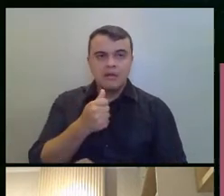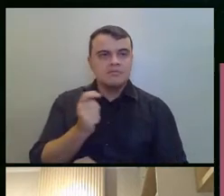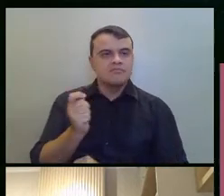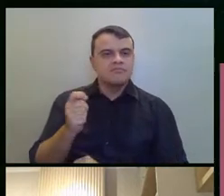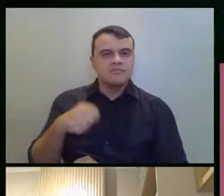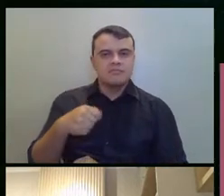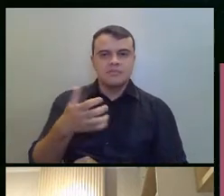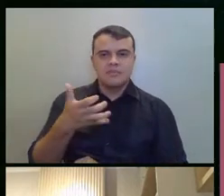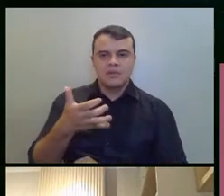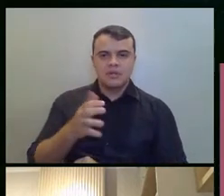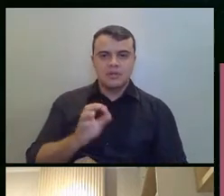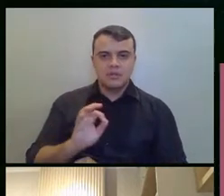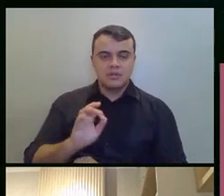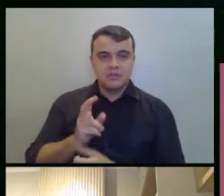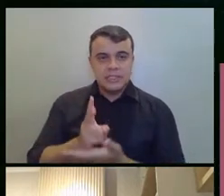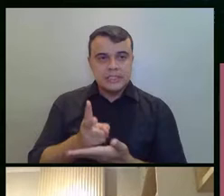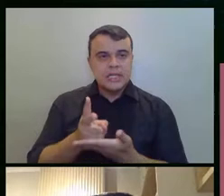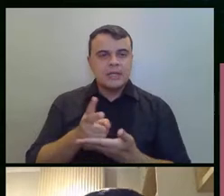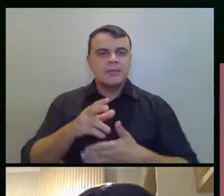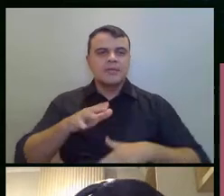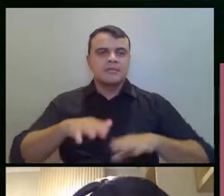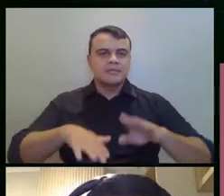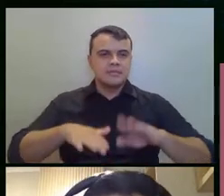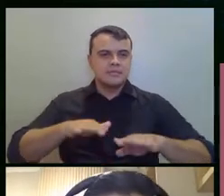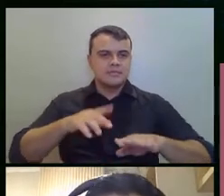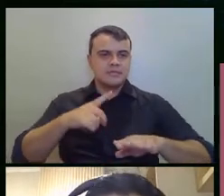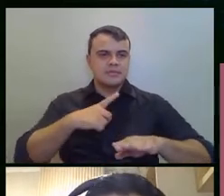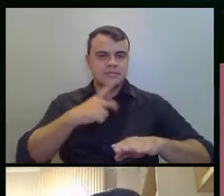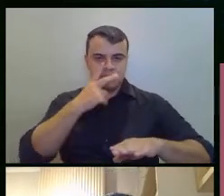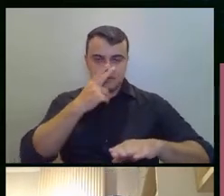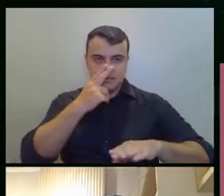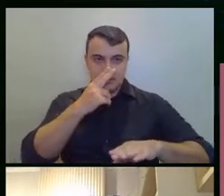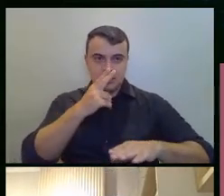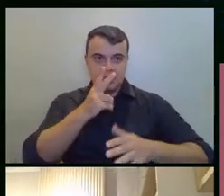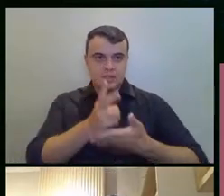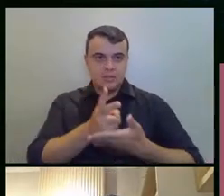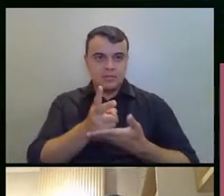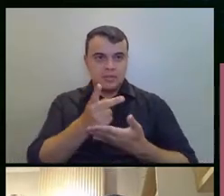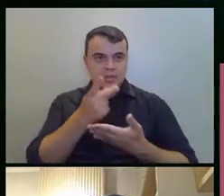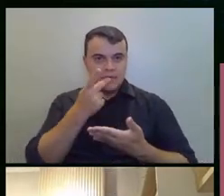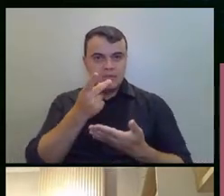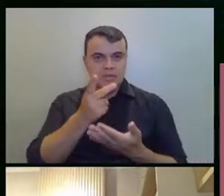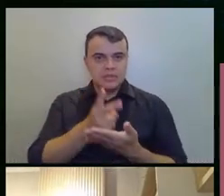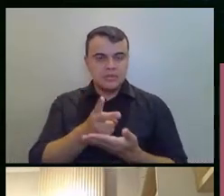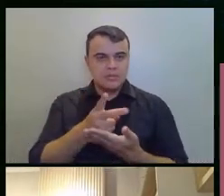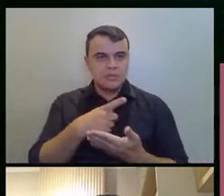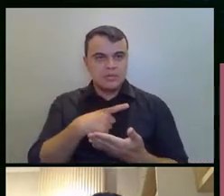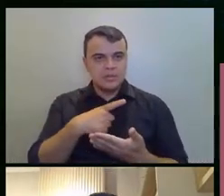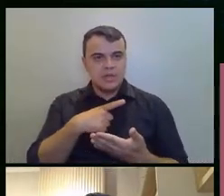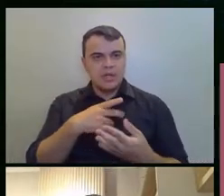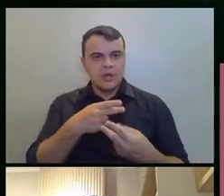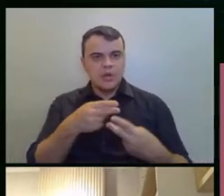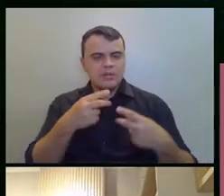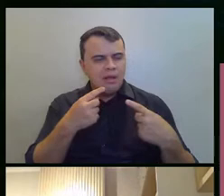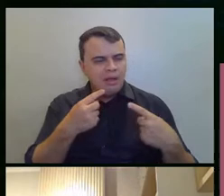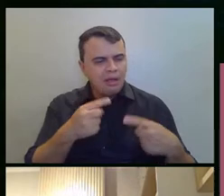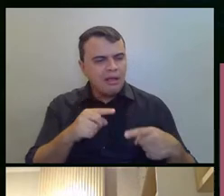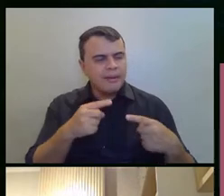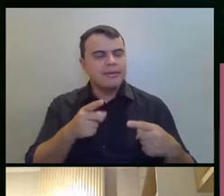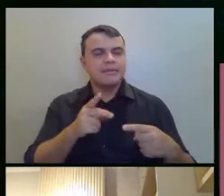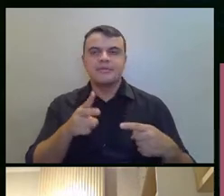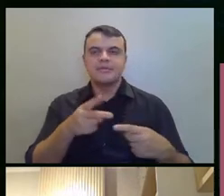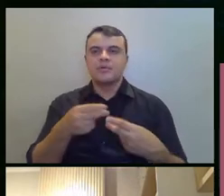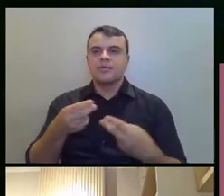do jeito que eu quero a gente sempre né Nós temos aquele aquela coisa assim que sempre a gente tem alguma coisa para reclamar nunca as coisas